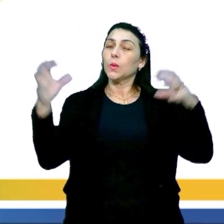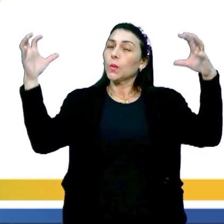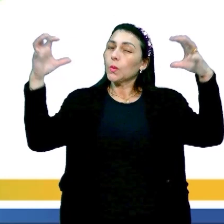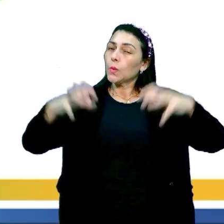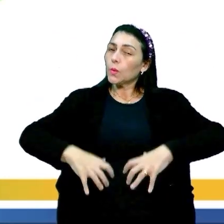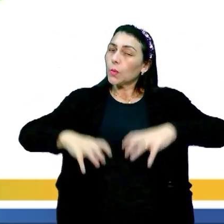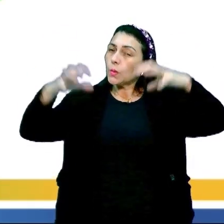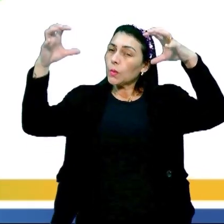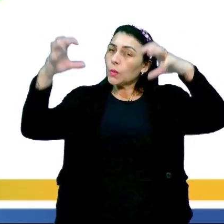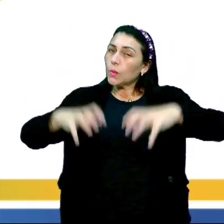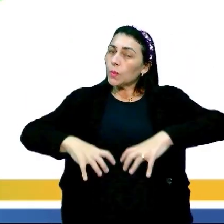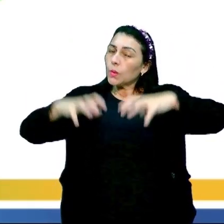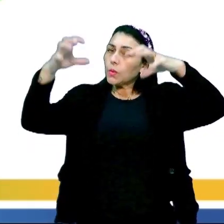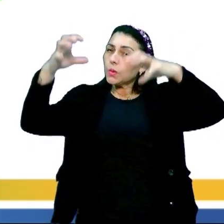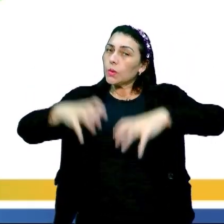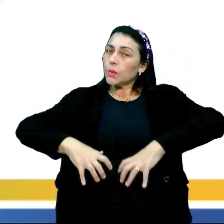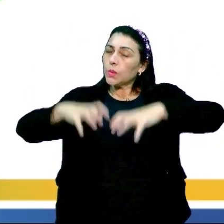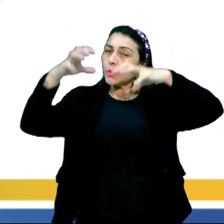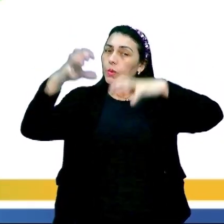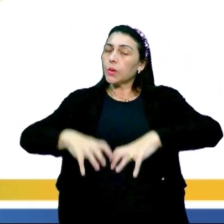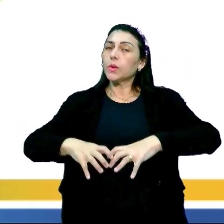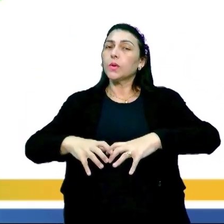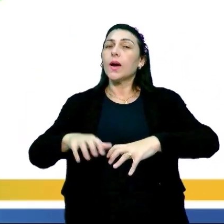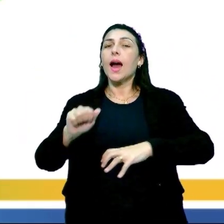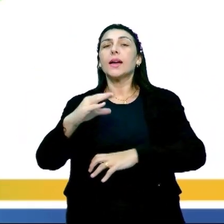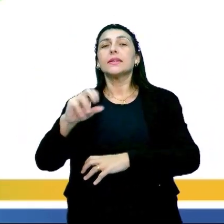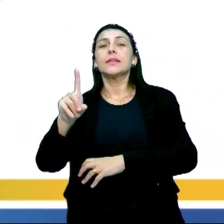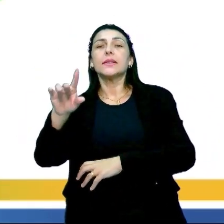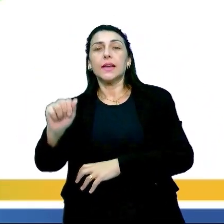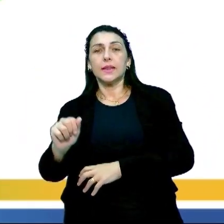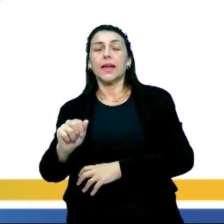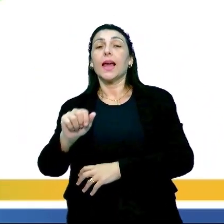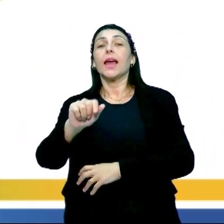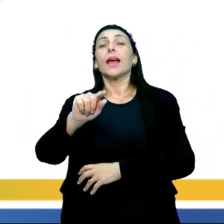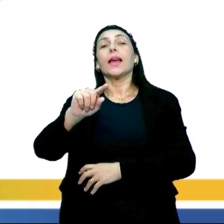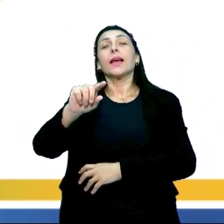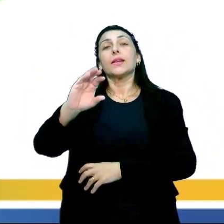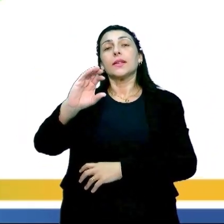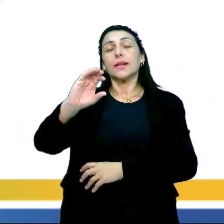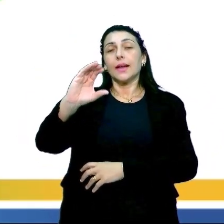Chuvas ácidas é uma alta concentração de gases